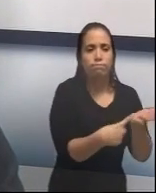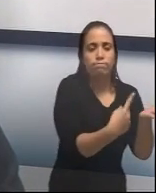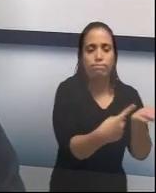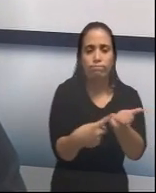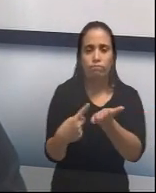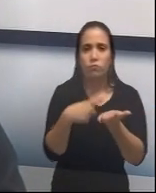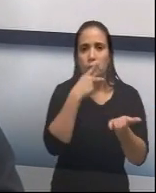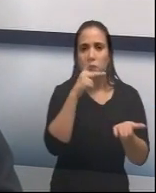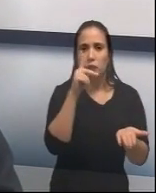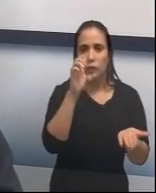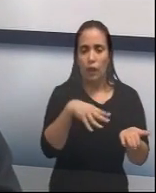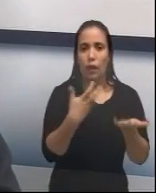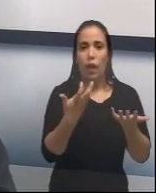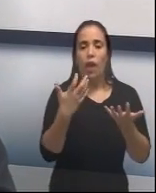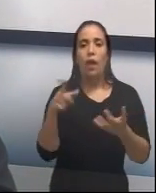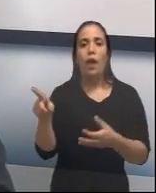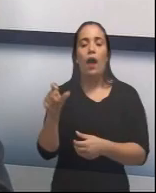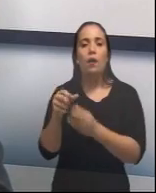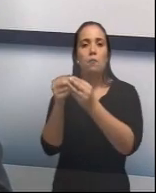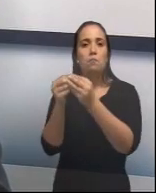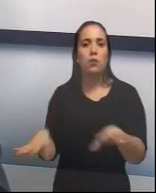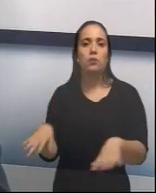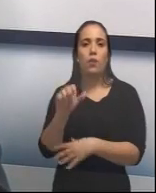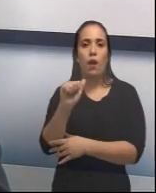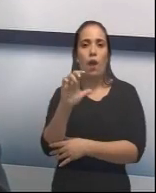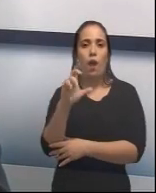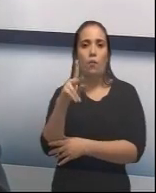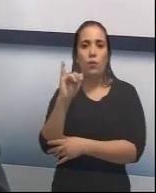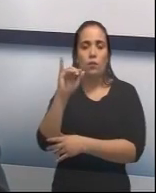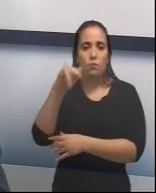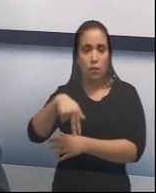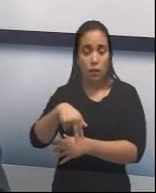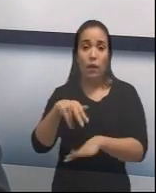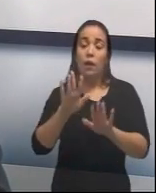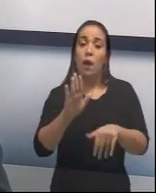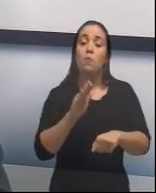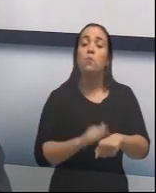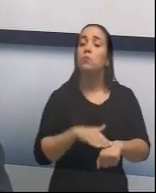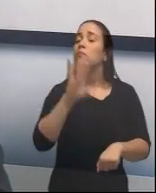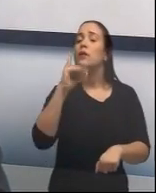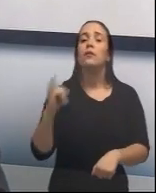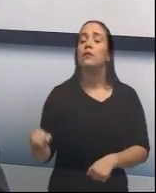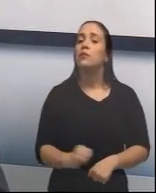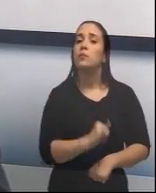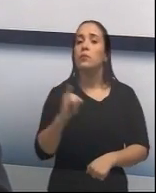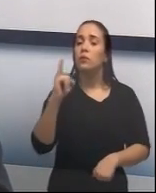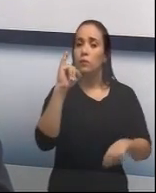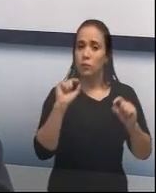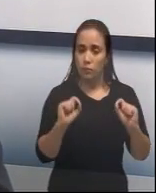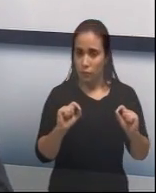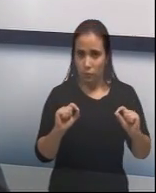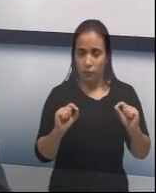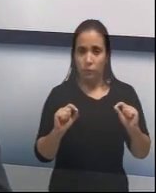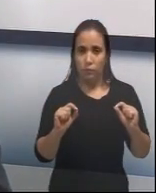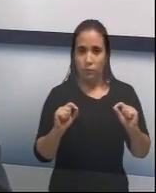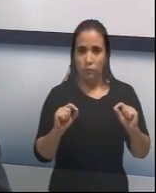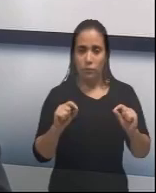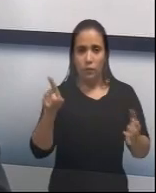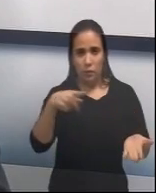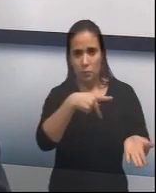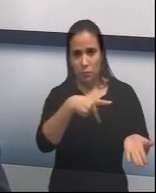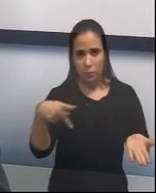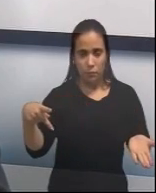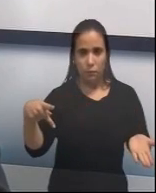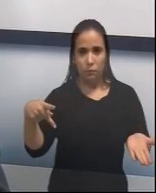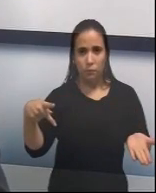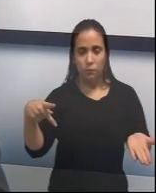desestabilizar o Alckmin. E a figura mais importante, assim, como se fosse o presidente... E né? É o presidente